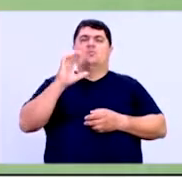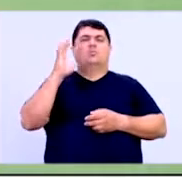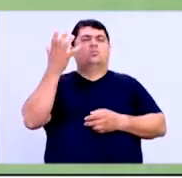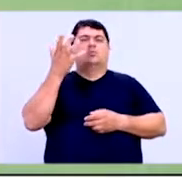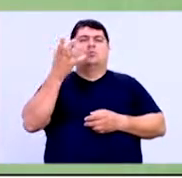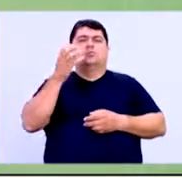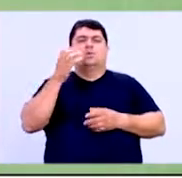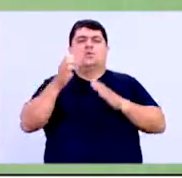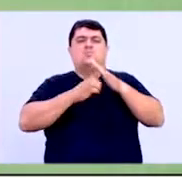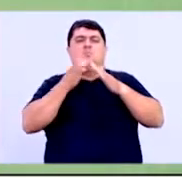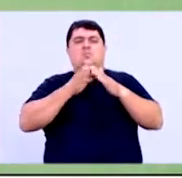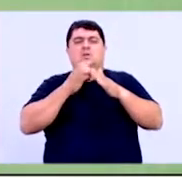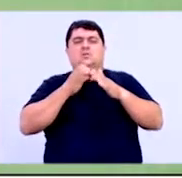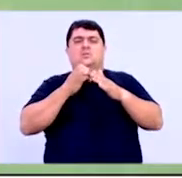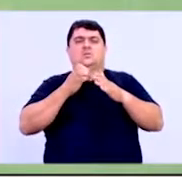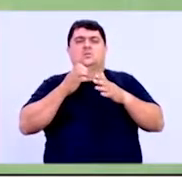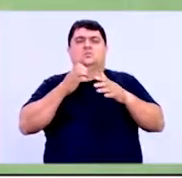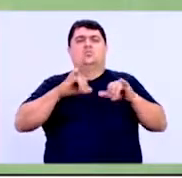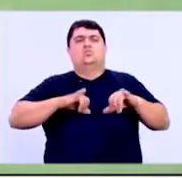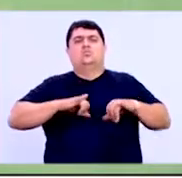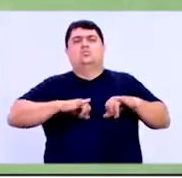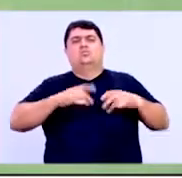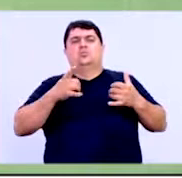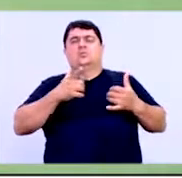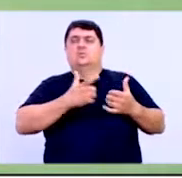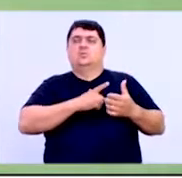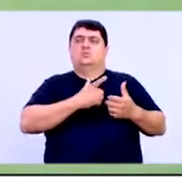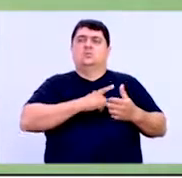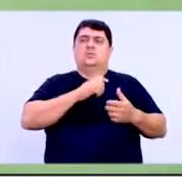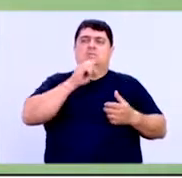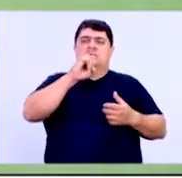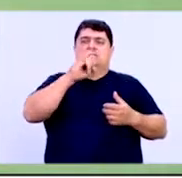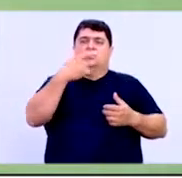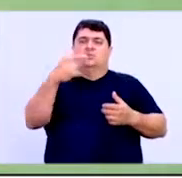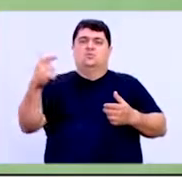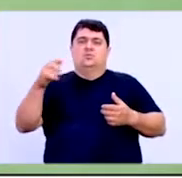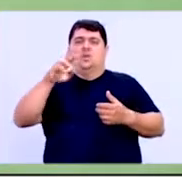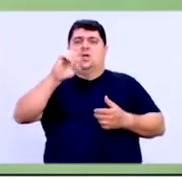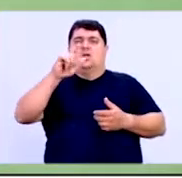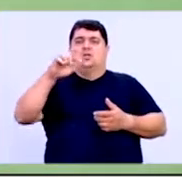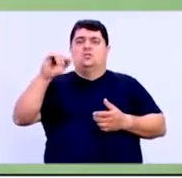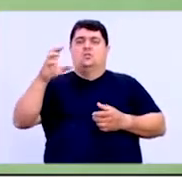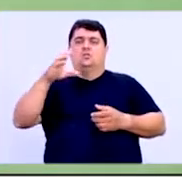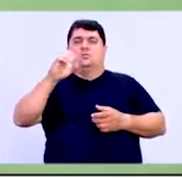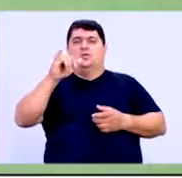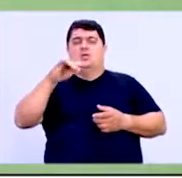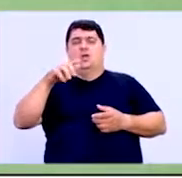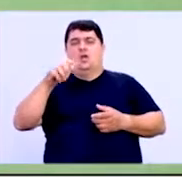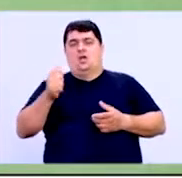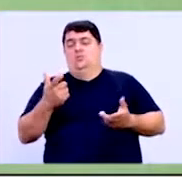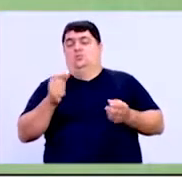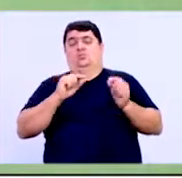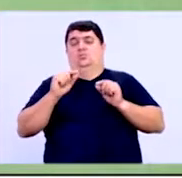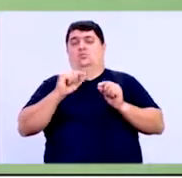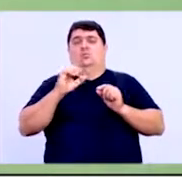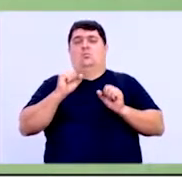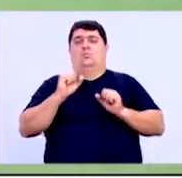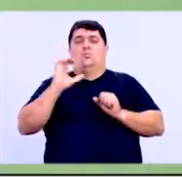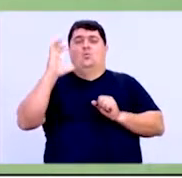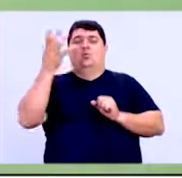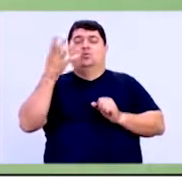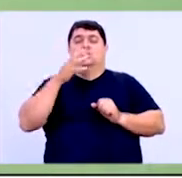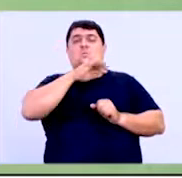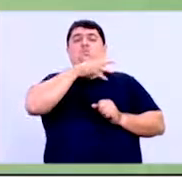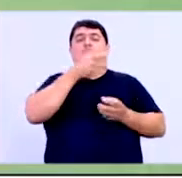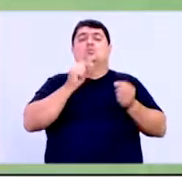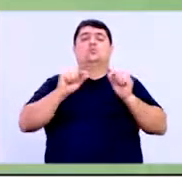as organizações podem ter em não utilizar o regime de caixa ou cash flow, né? É, o que pode acontecer de ruim se ela não